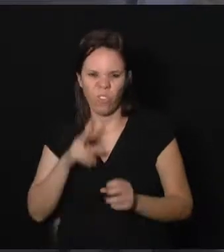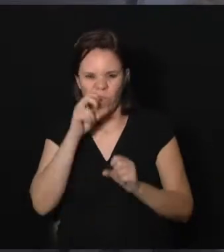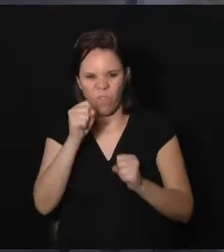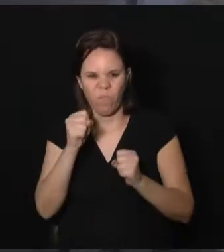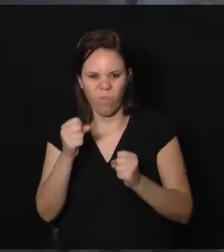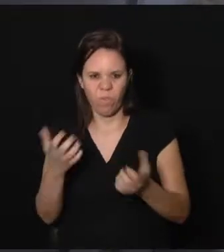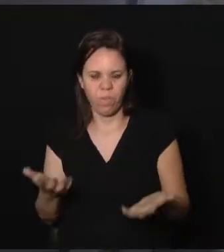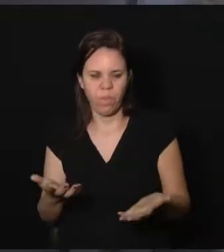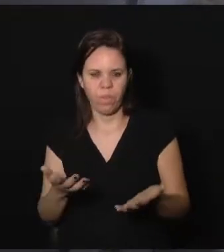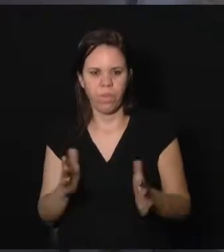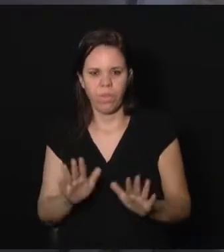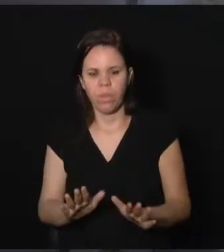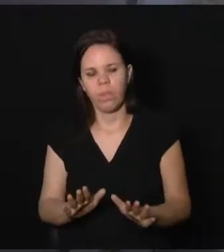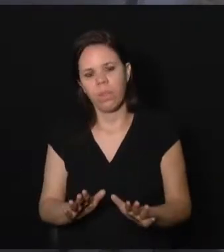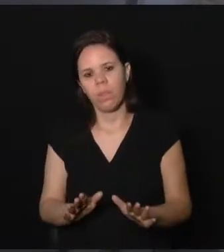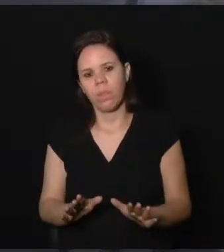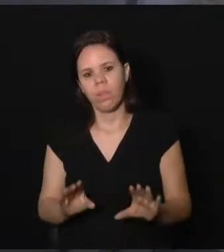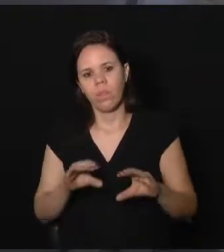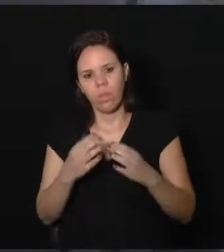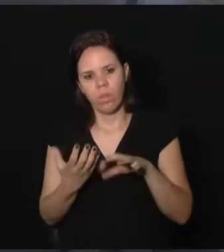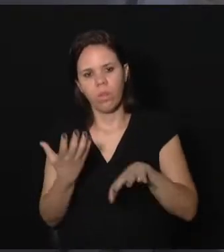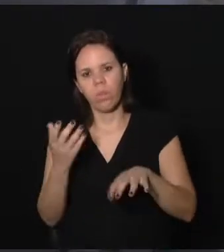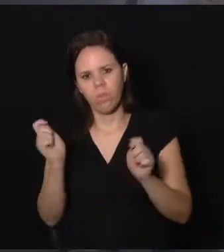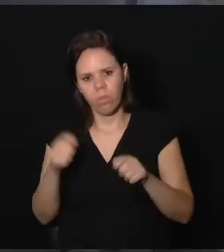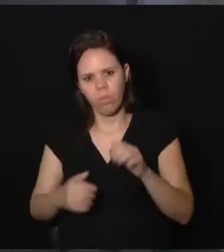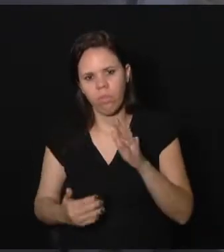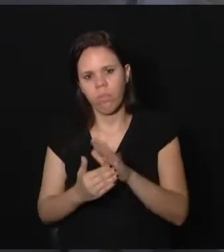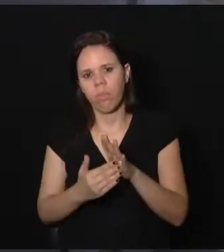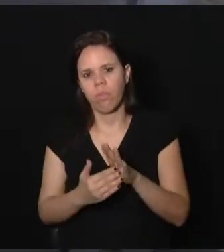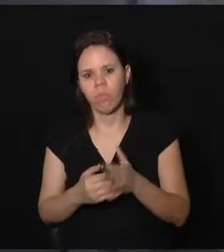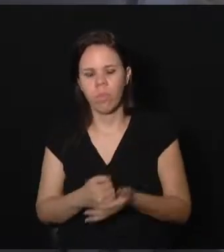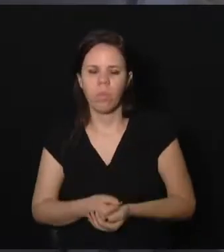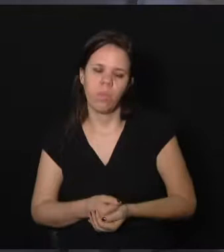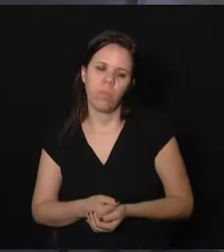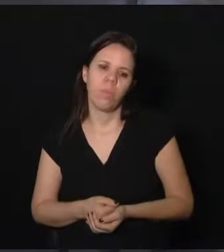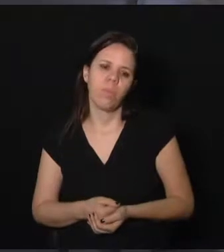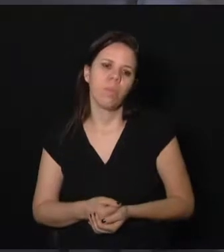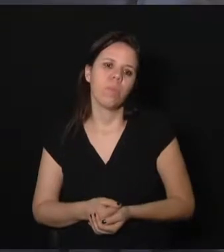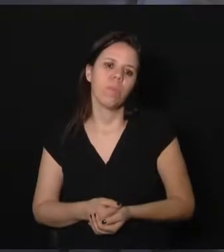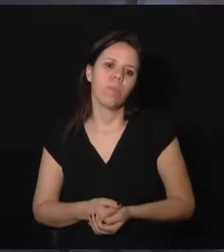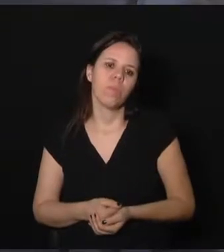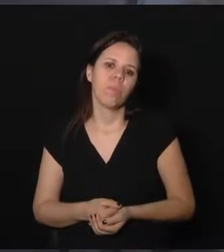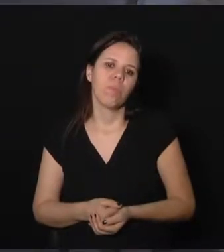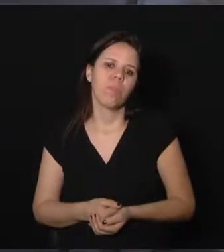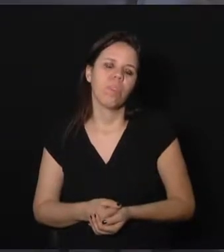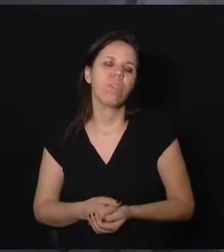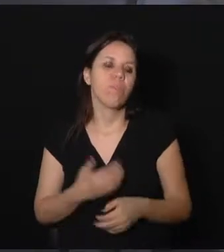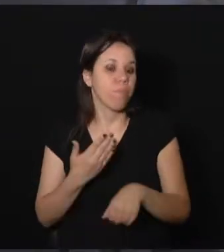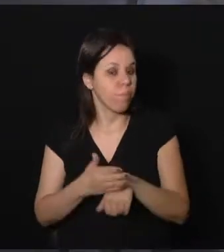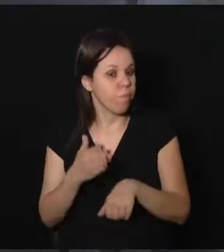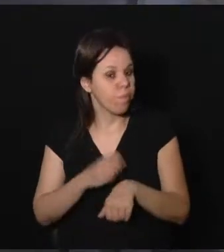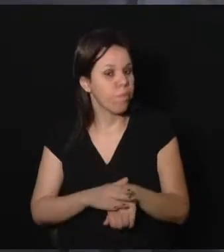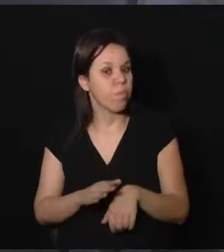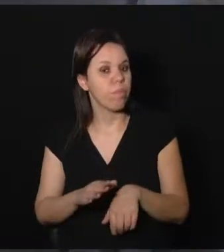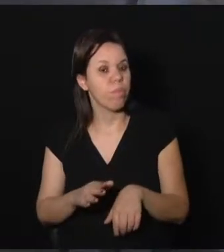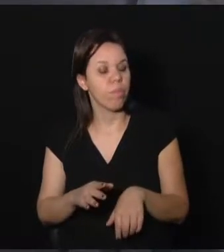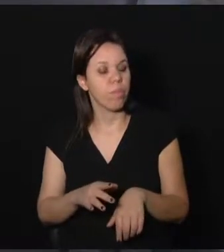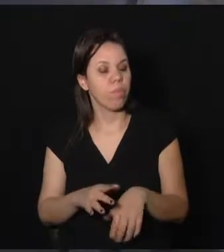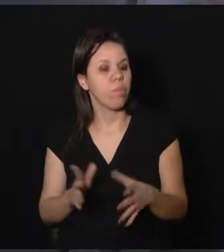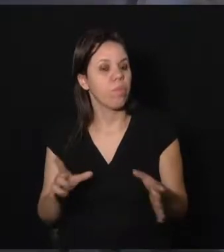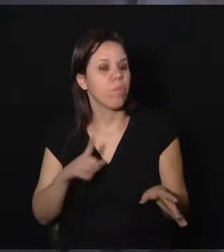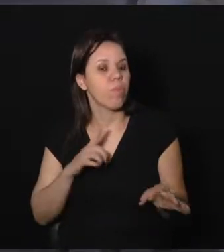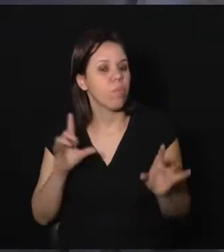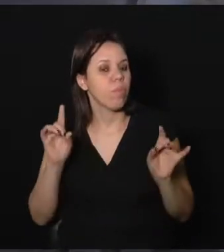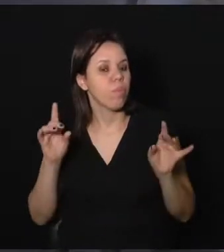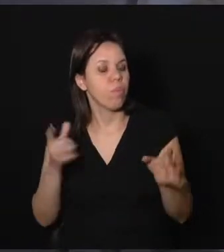forte, mas o Congresso ele consegue barrar, né? Então, eu acho que é uma questão aí de se praticar um pouquinho de diplomacia para que a